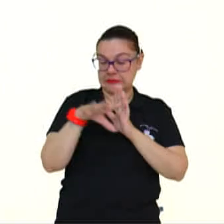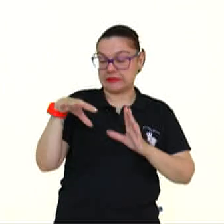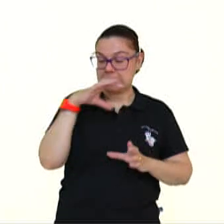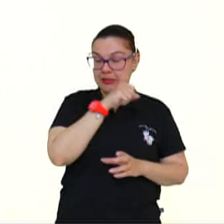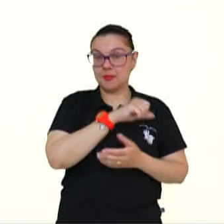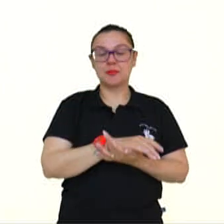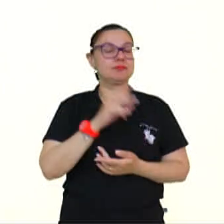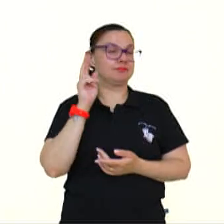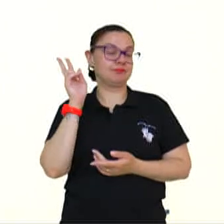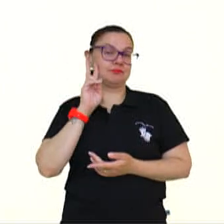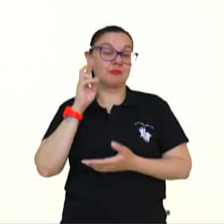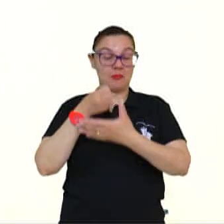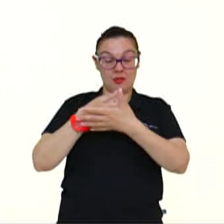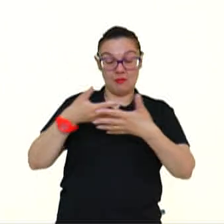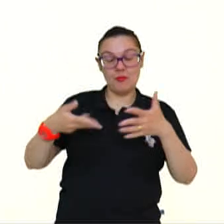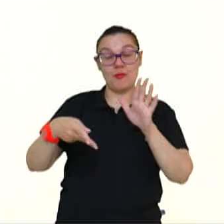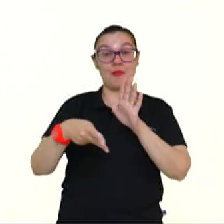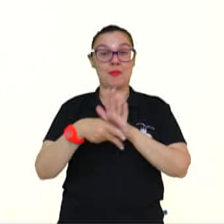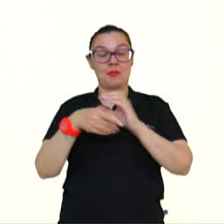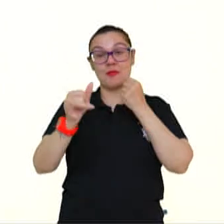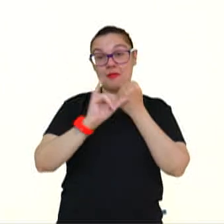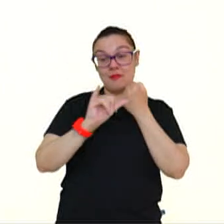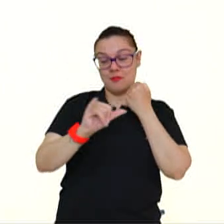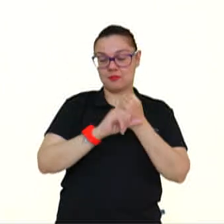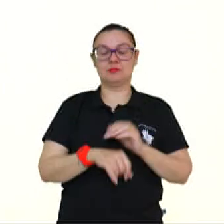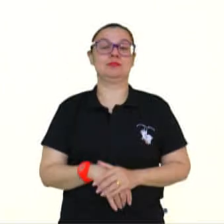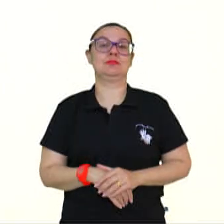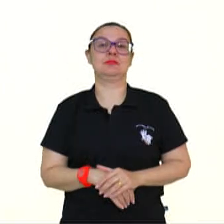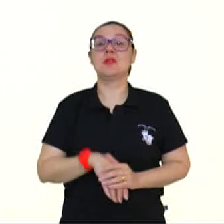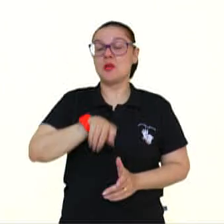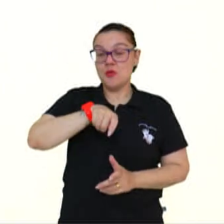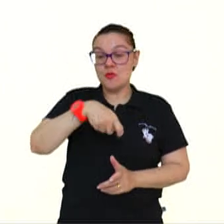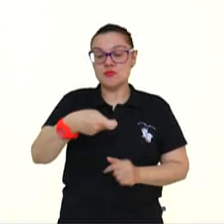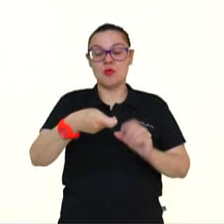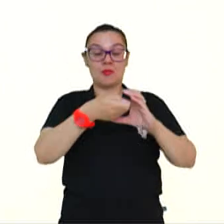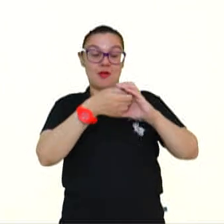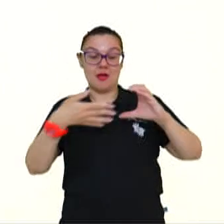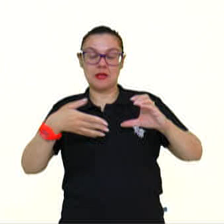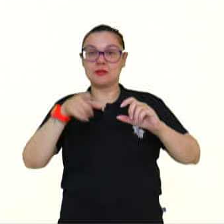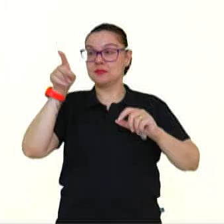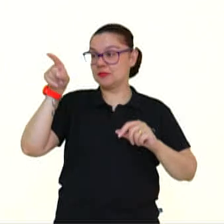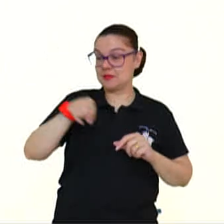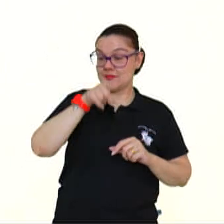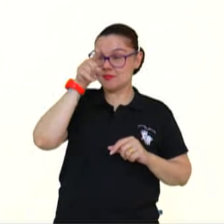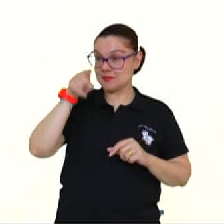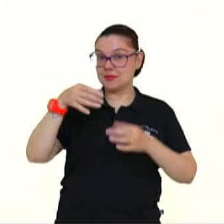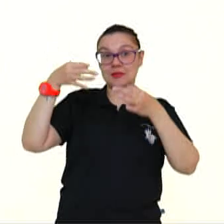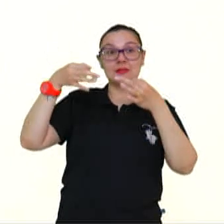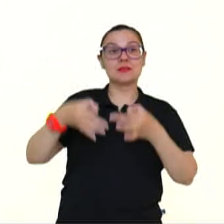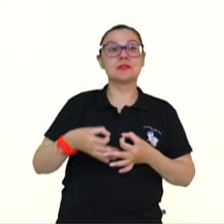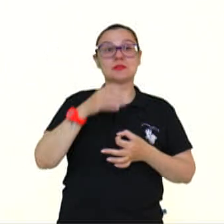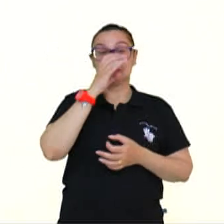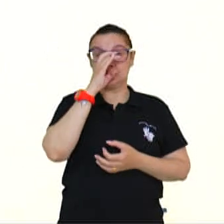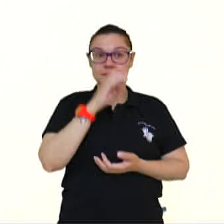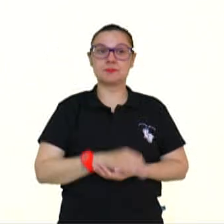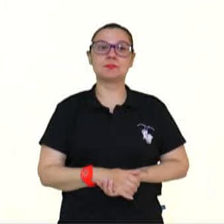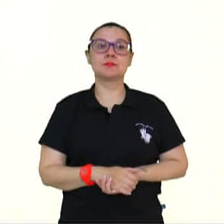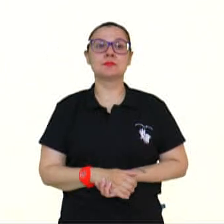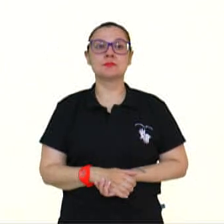tentar recordar alguns elementos da crônica. Sobre as características da crônica, marque as alternativas corretas,